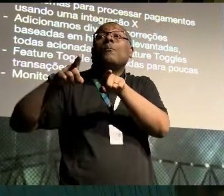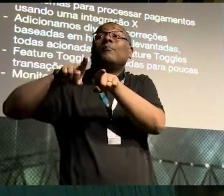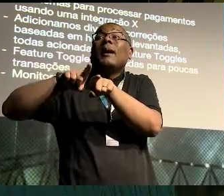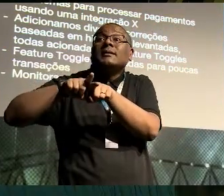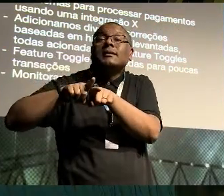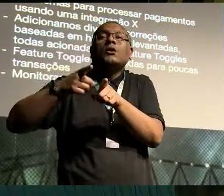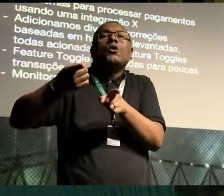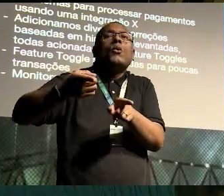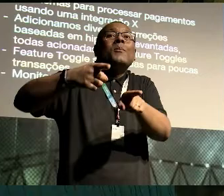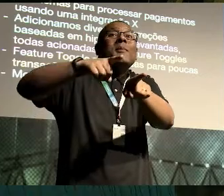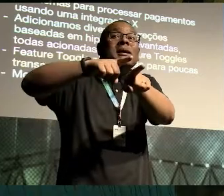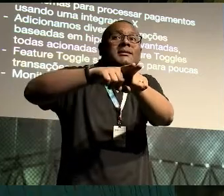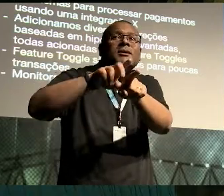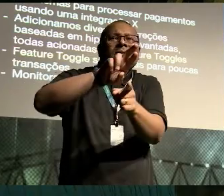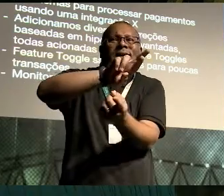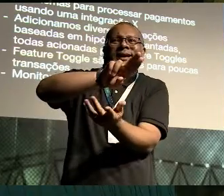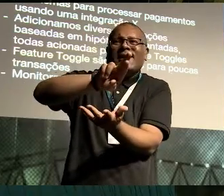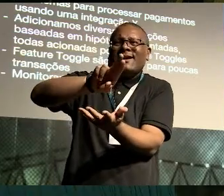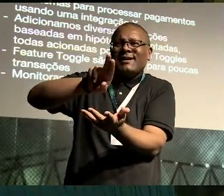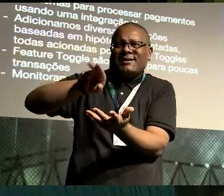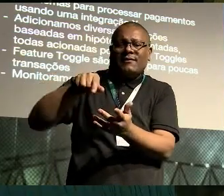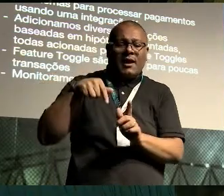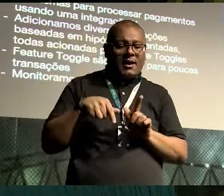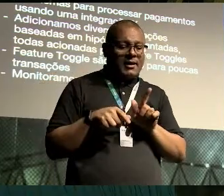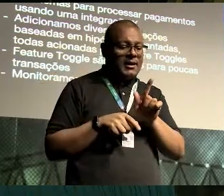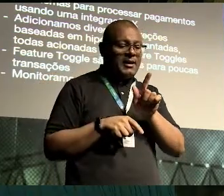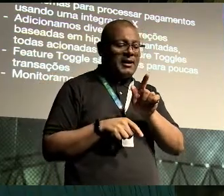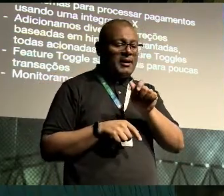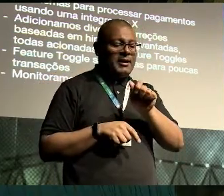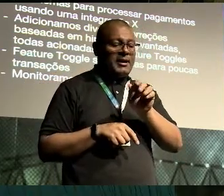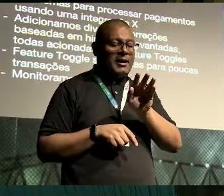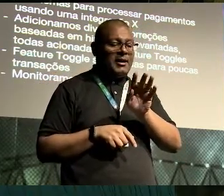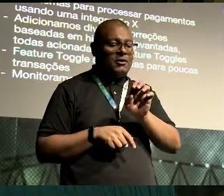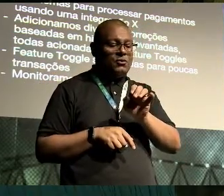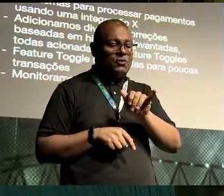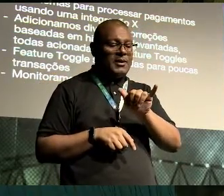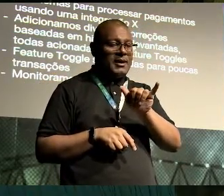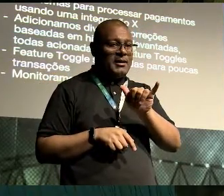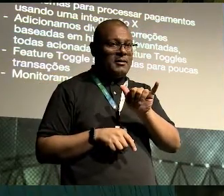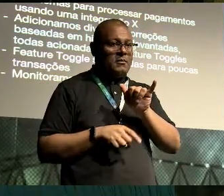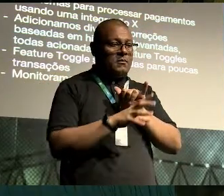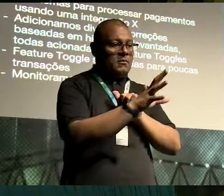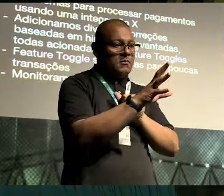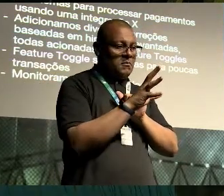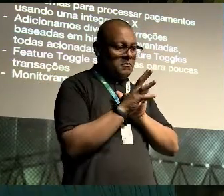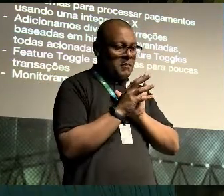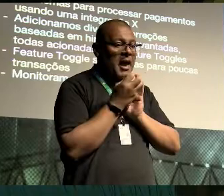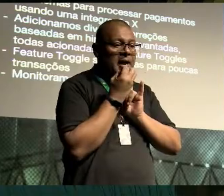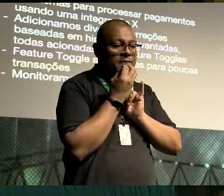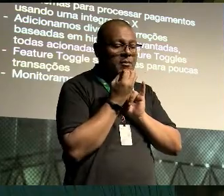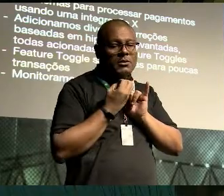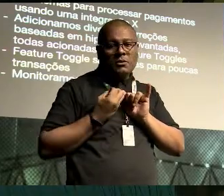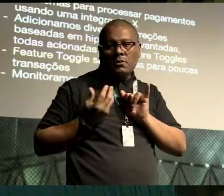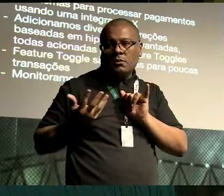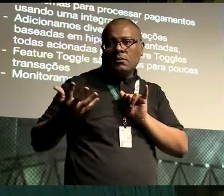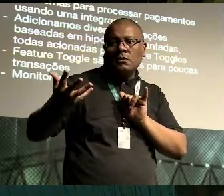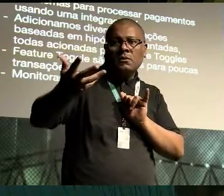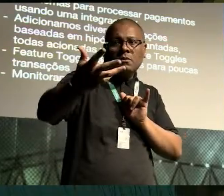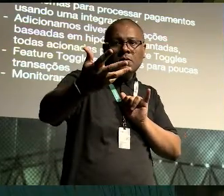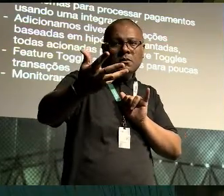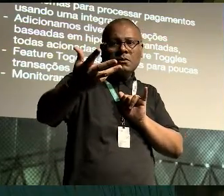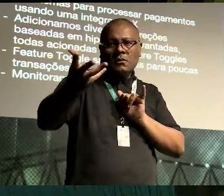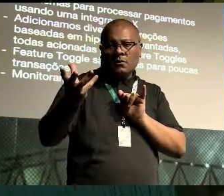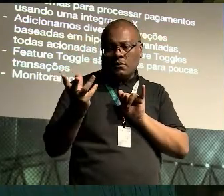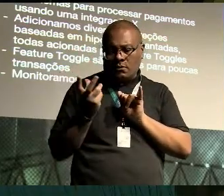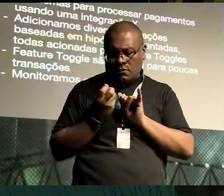gente faz o papel de gateway em alguns cenários, de adquirente em outros, então a gente tem que fazer muita integração. E